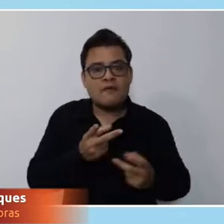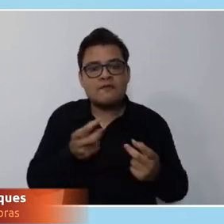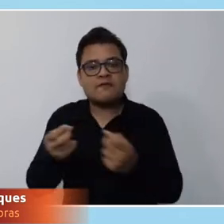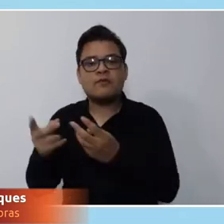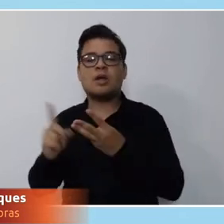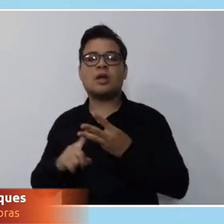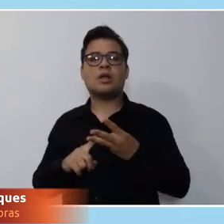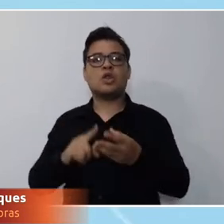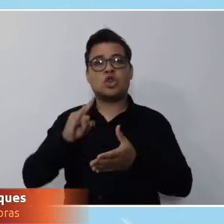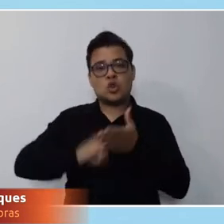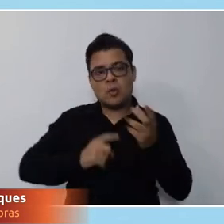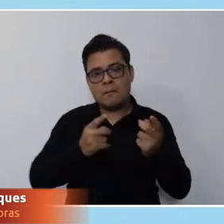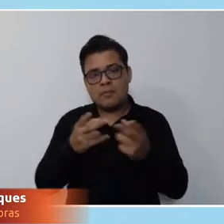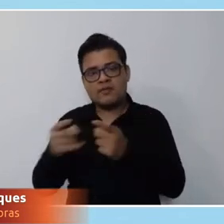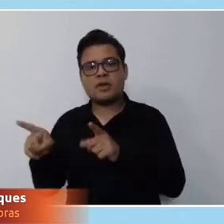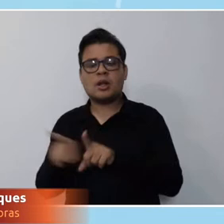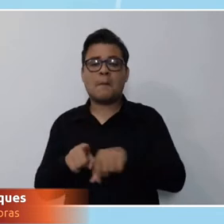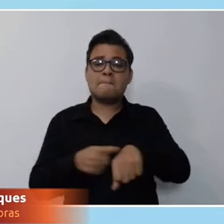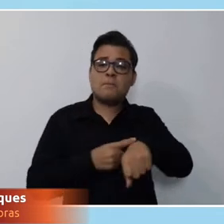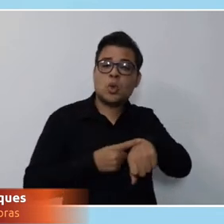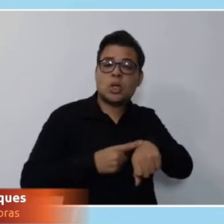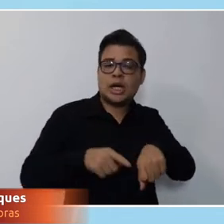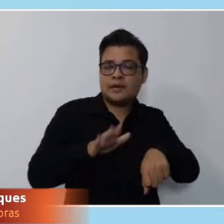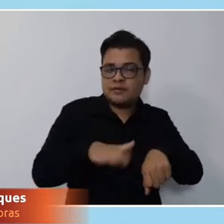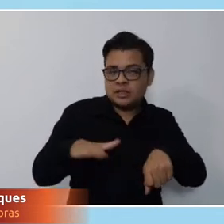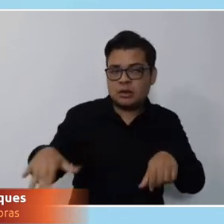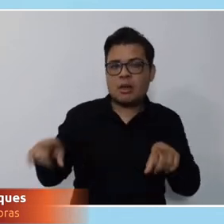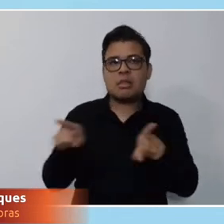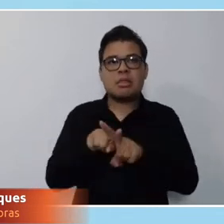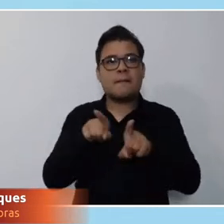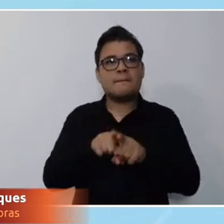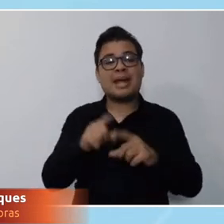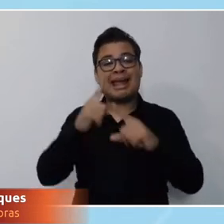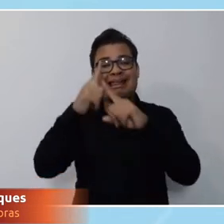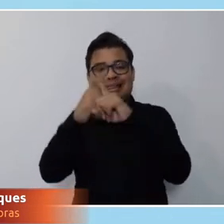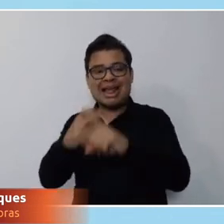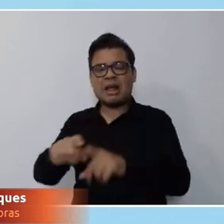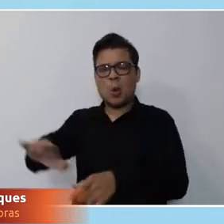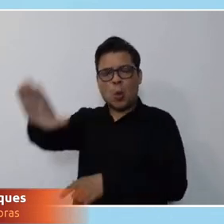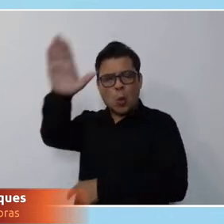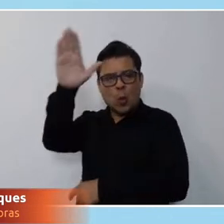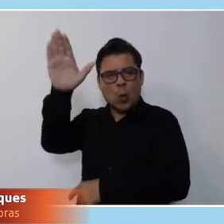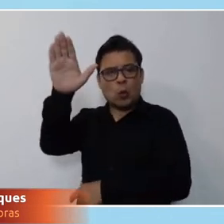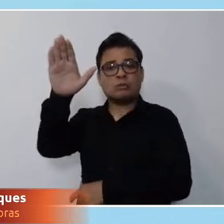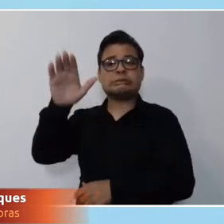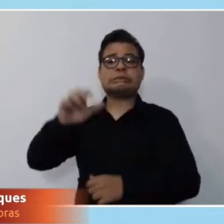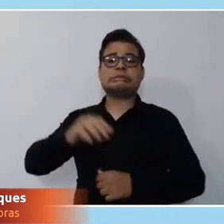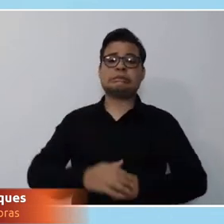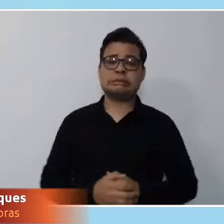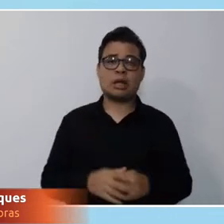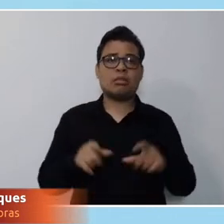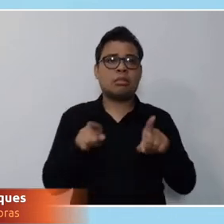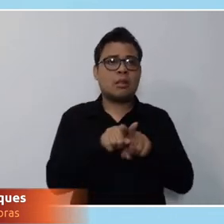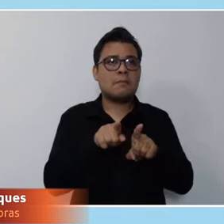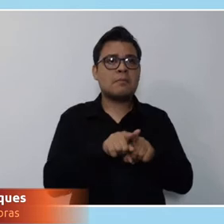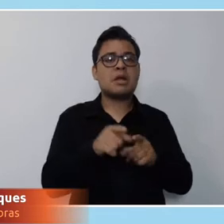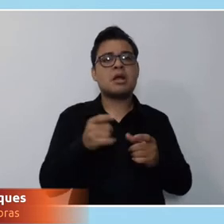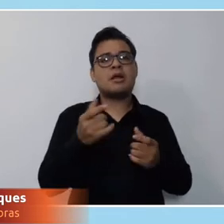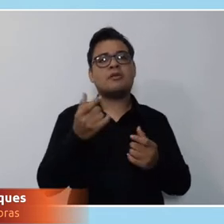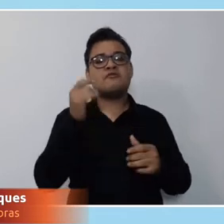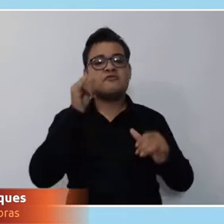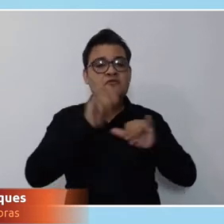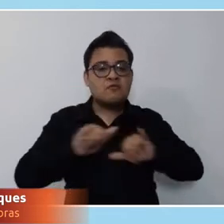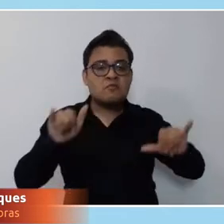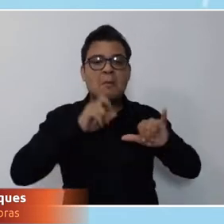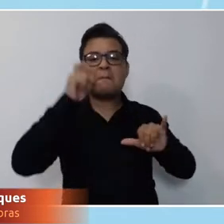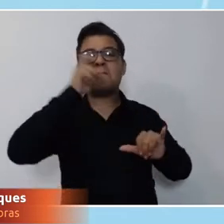infantil, apologia ao nazismo e também desinformação sobre a Covid-19. Sem controle, a plataforma preocupa